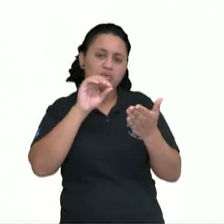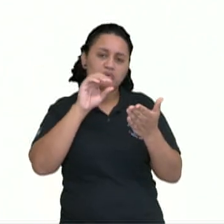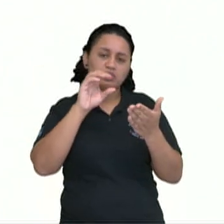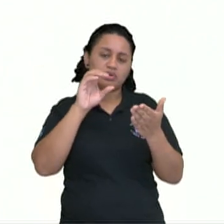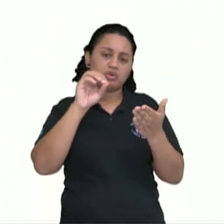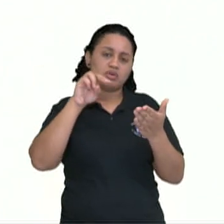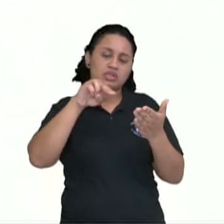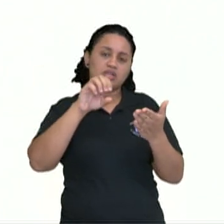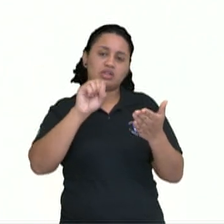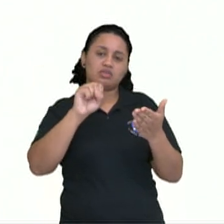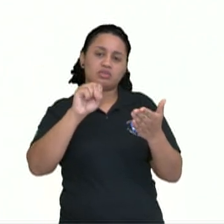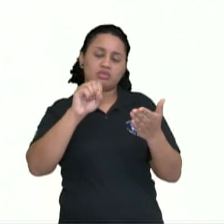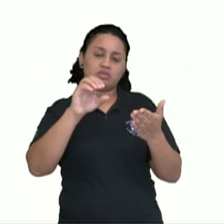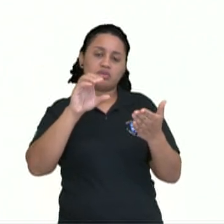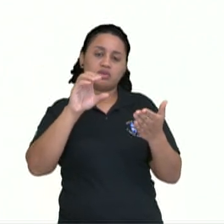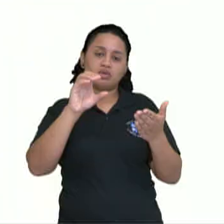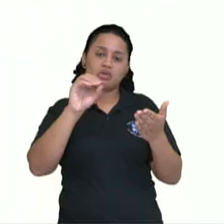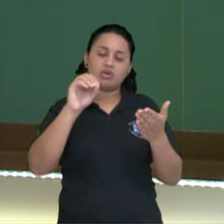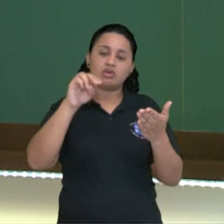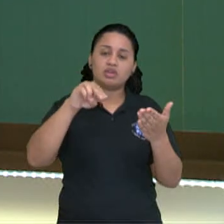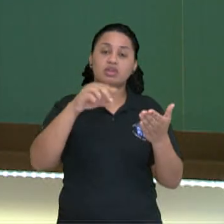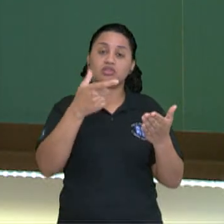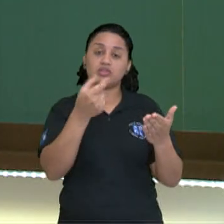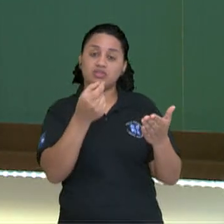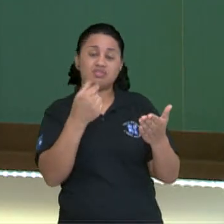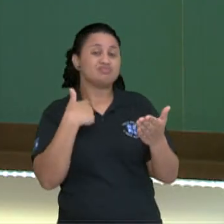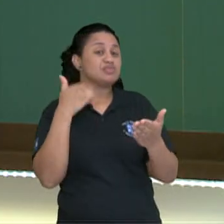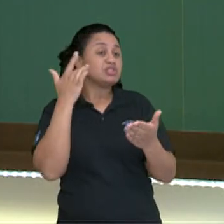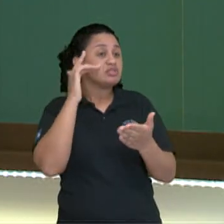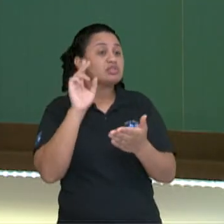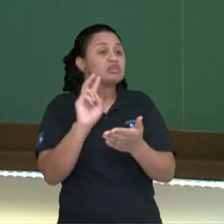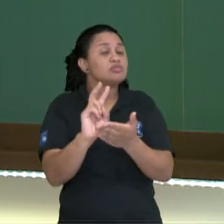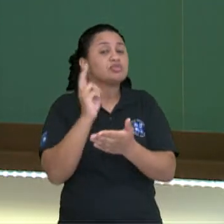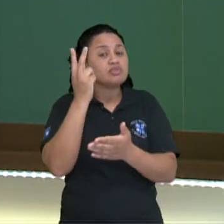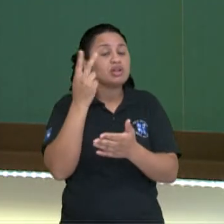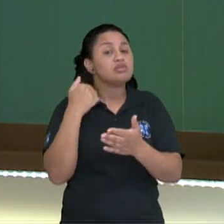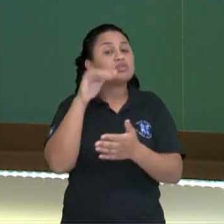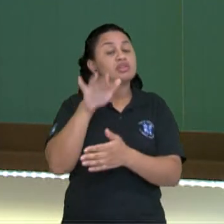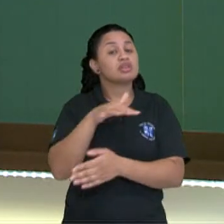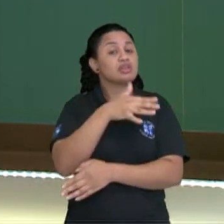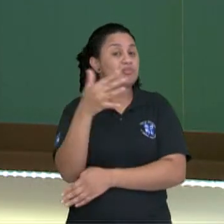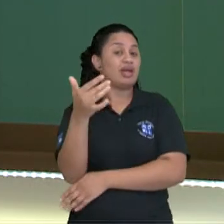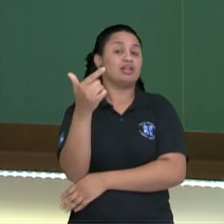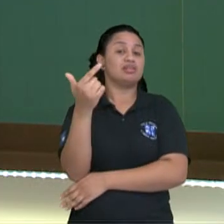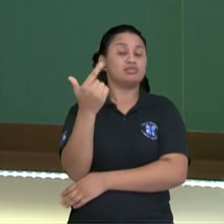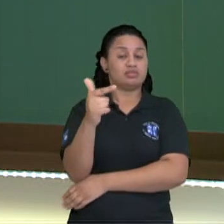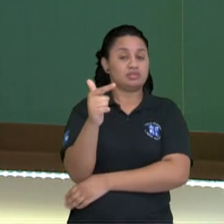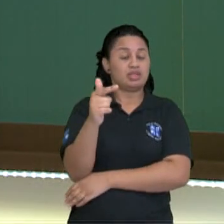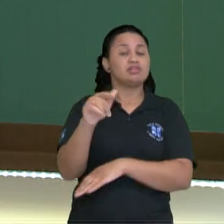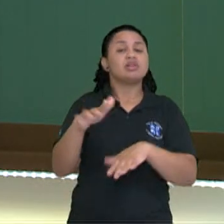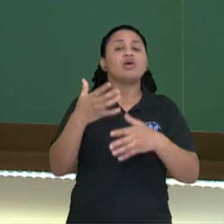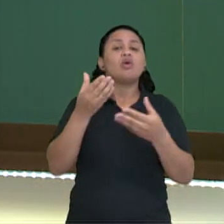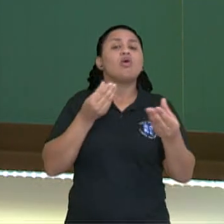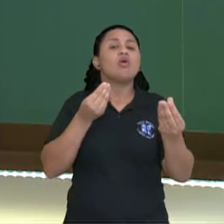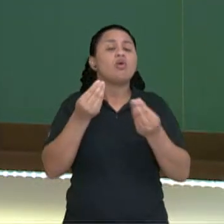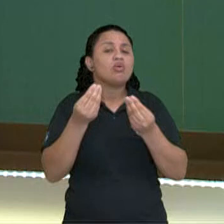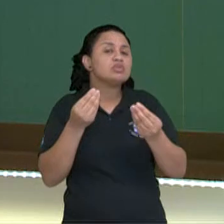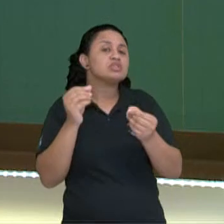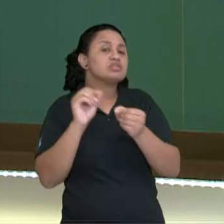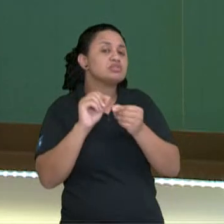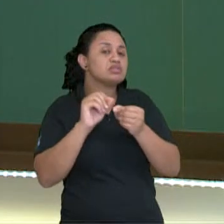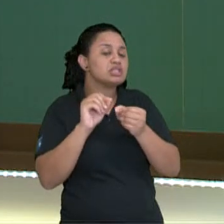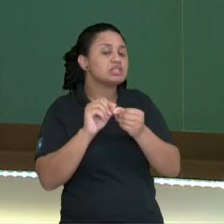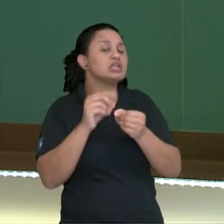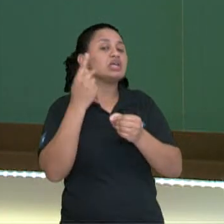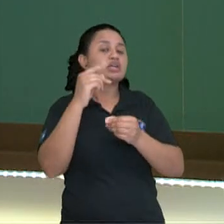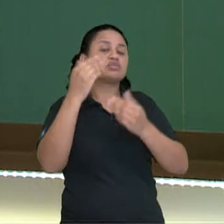20 e você não tem esse valor na tabelinha de valores notáveis, com certeza no